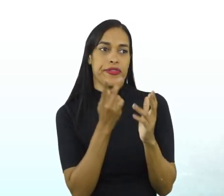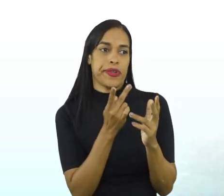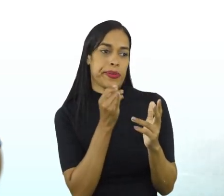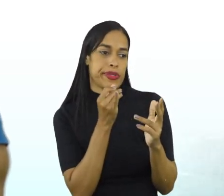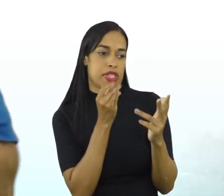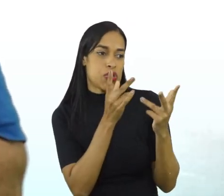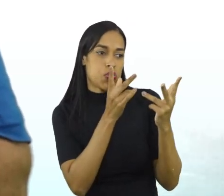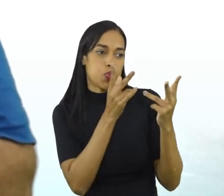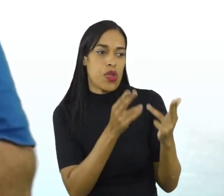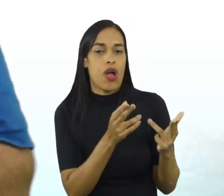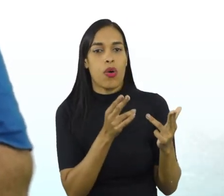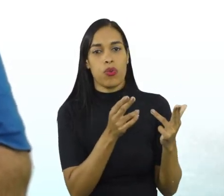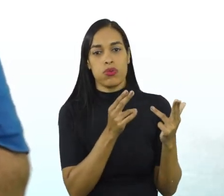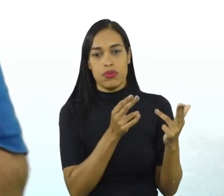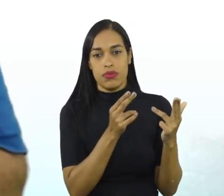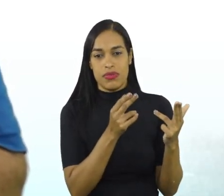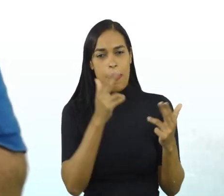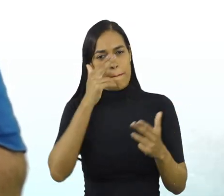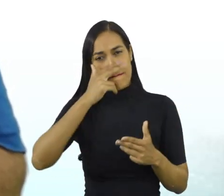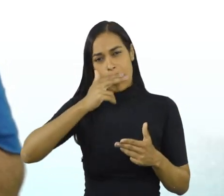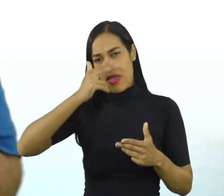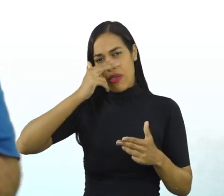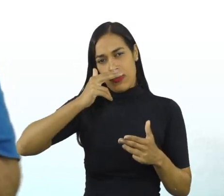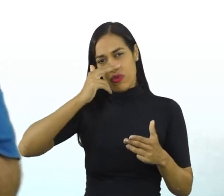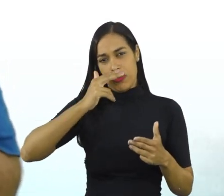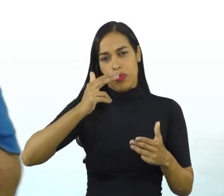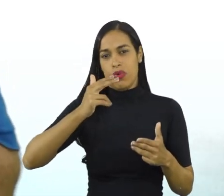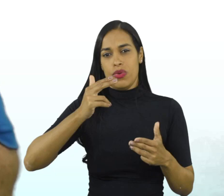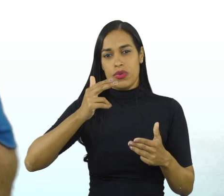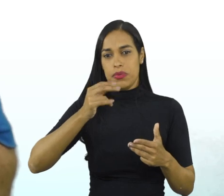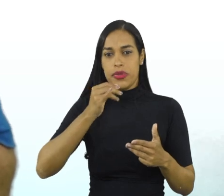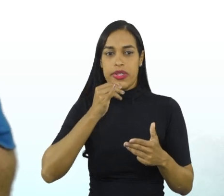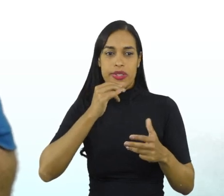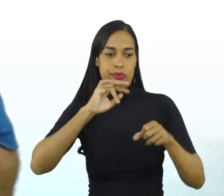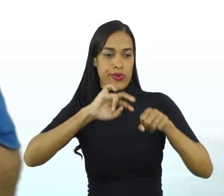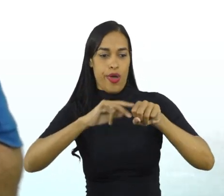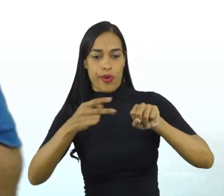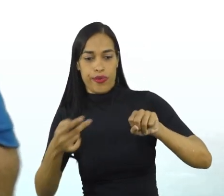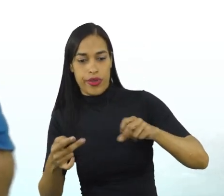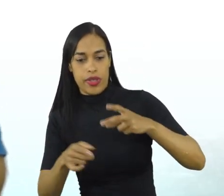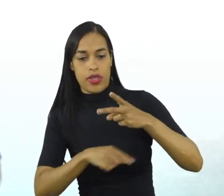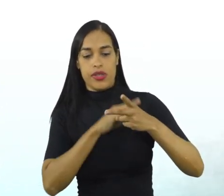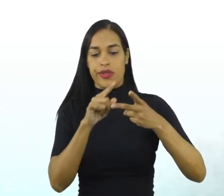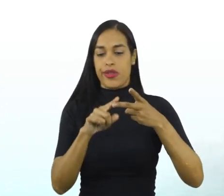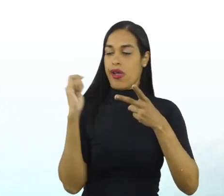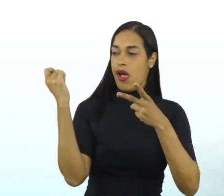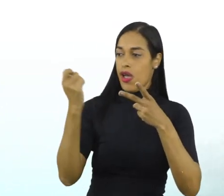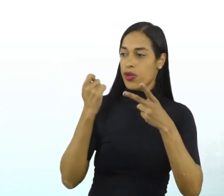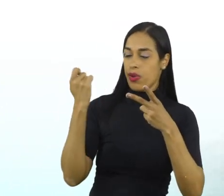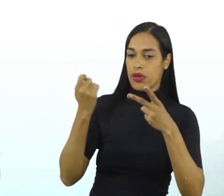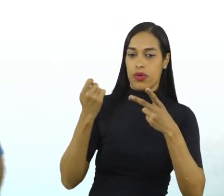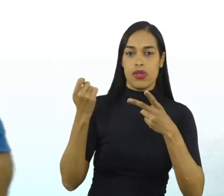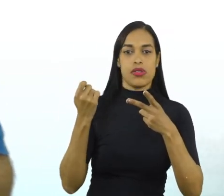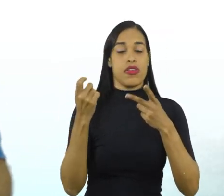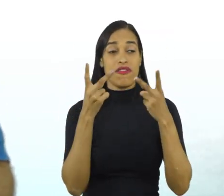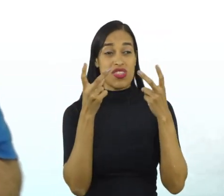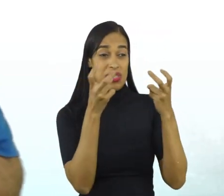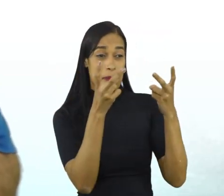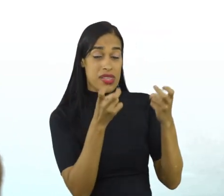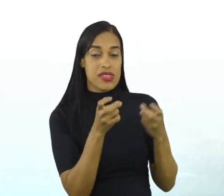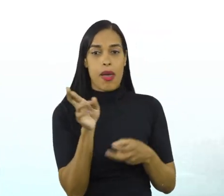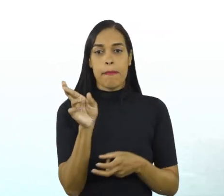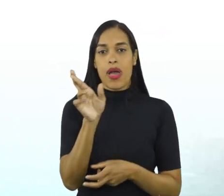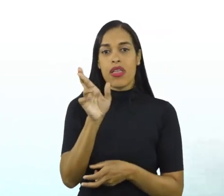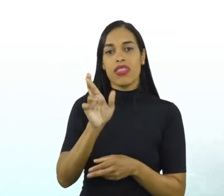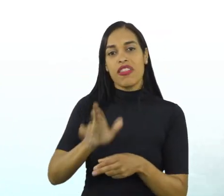fala igual da mesma maneira que o arco-verdense fala, que o caruaruense fala. Não, você já percebe